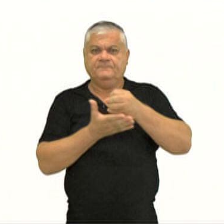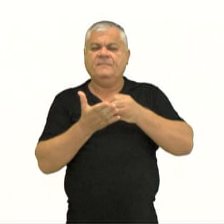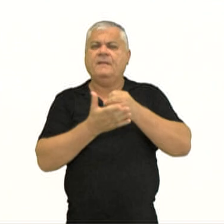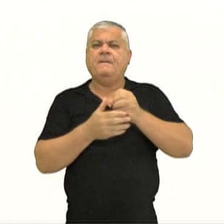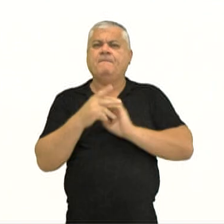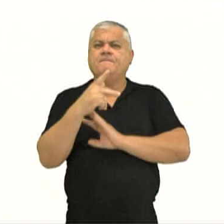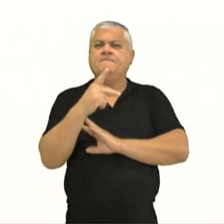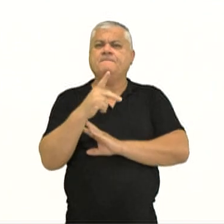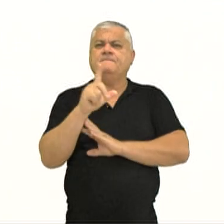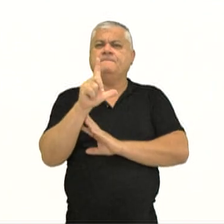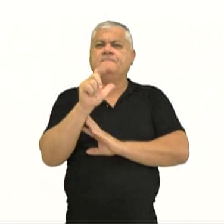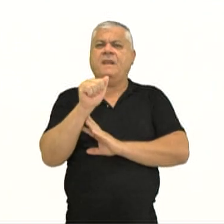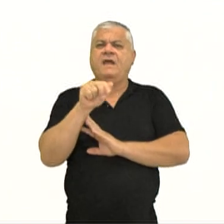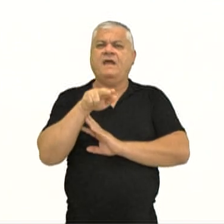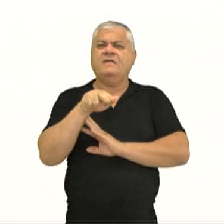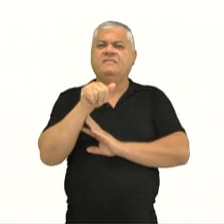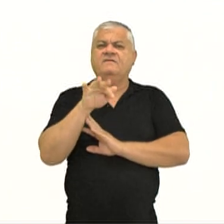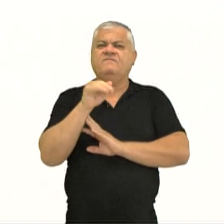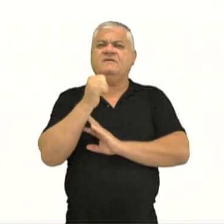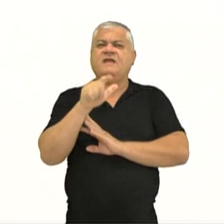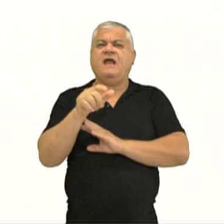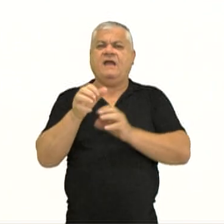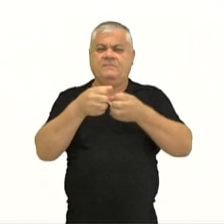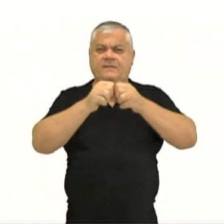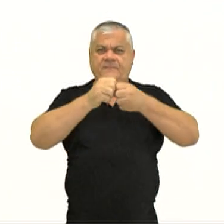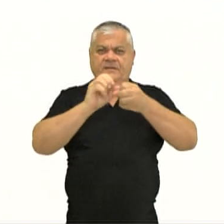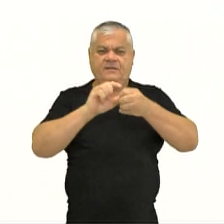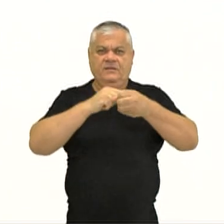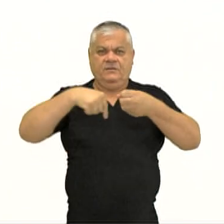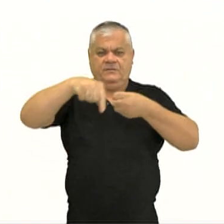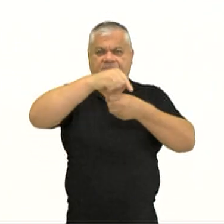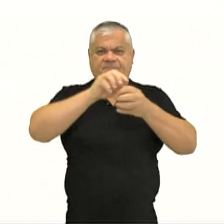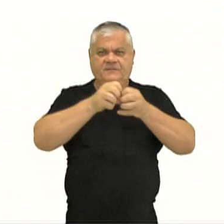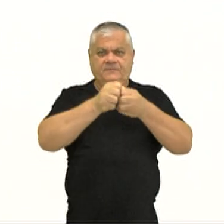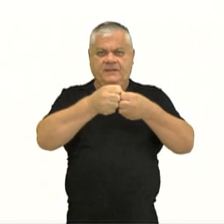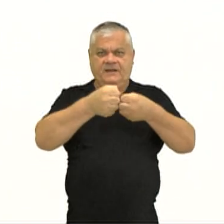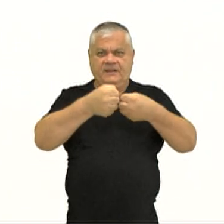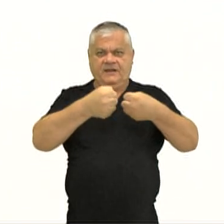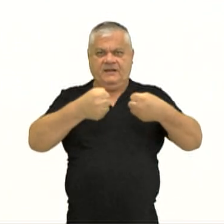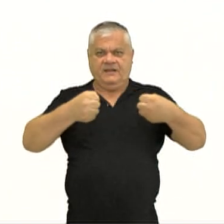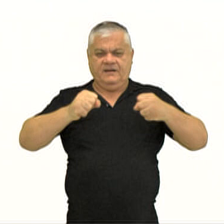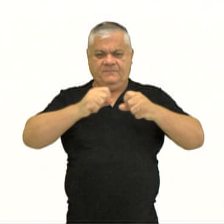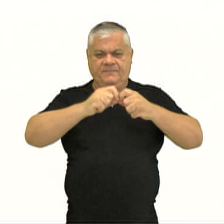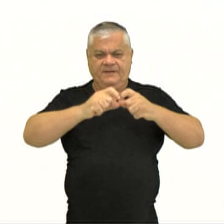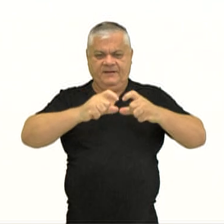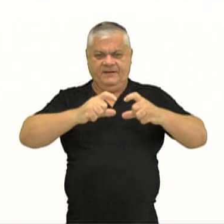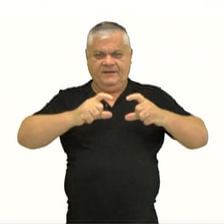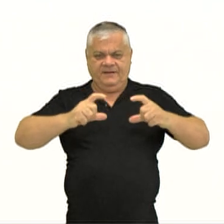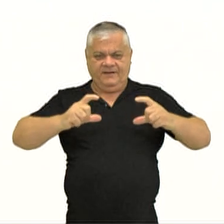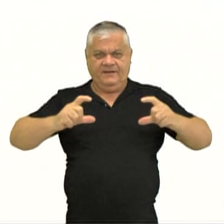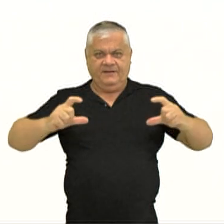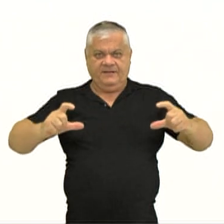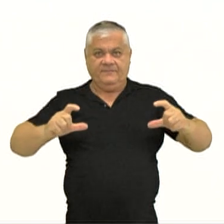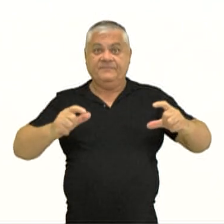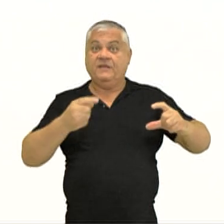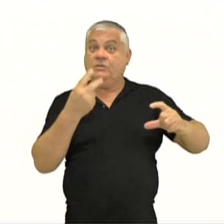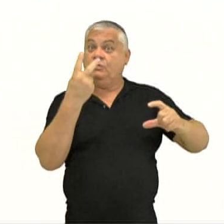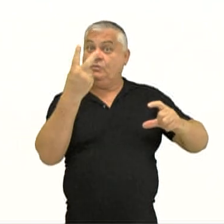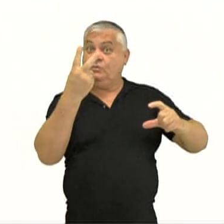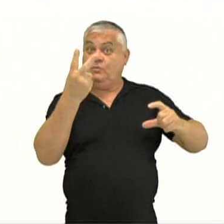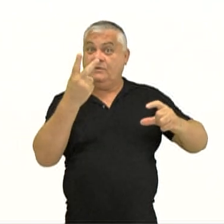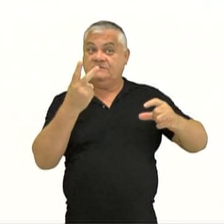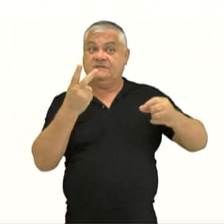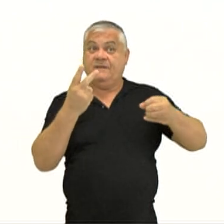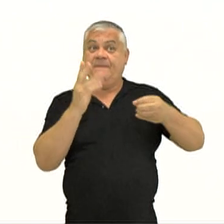significa planificar mesmo? É quando a gente abre o cilindro. Quando a gente faz a abertura do cilindro, a gente vai ter duas áreas da base,